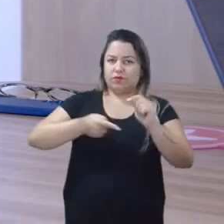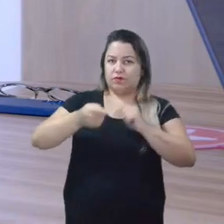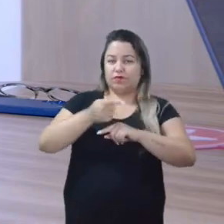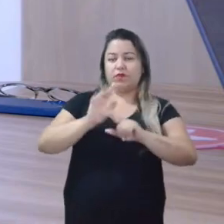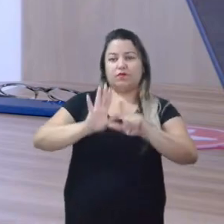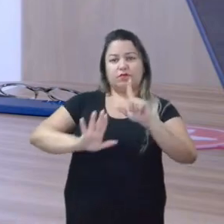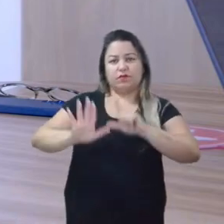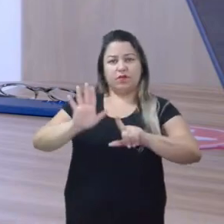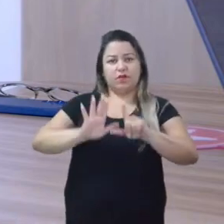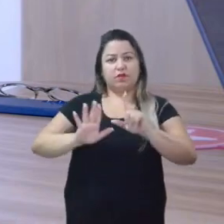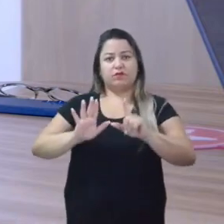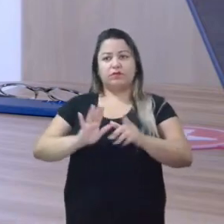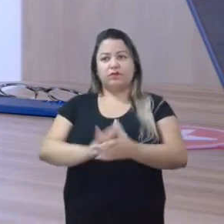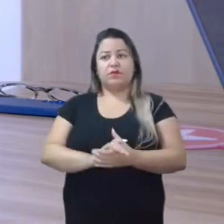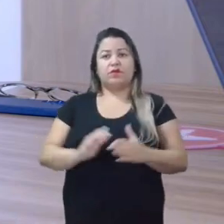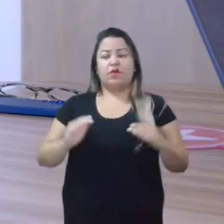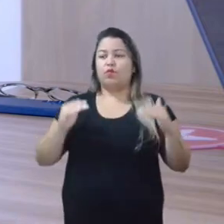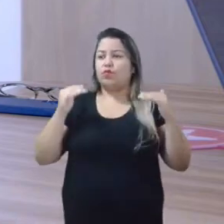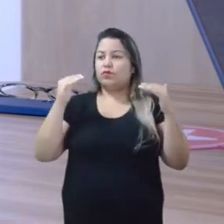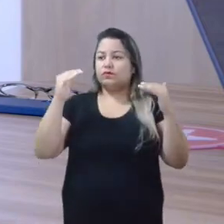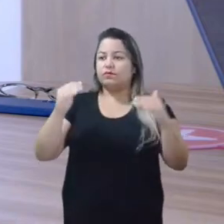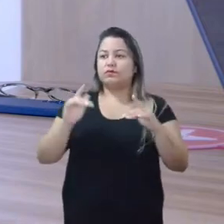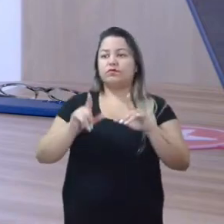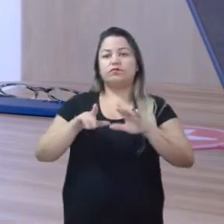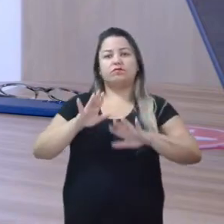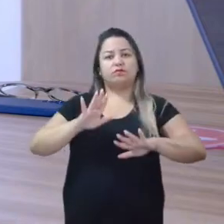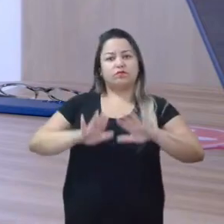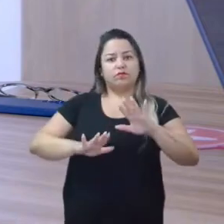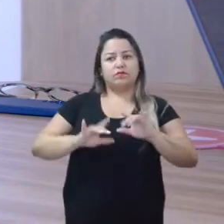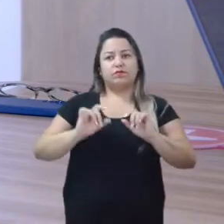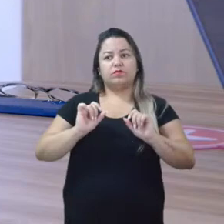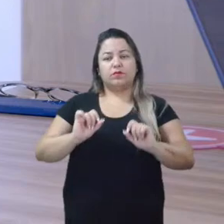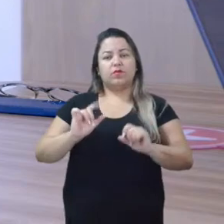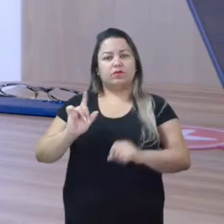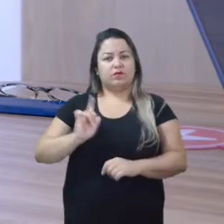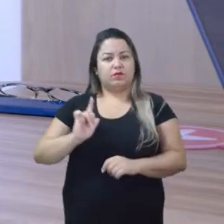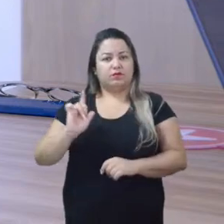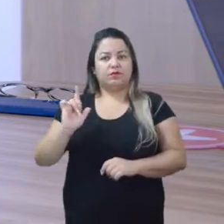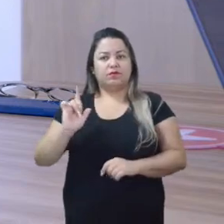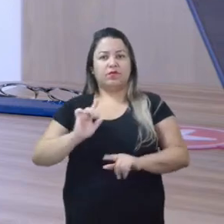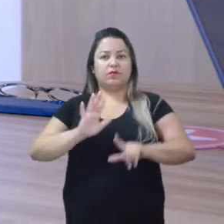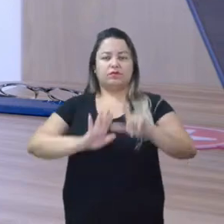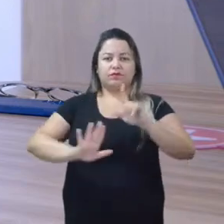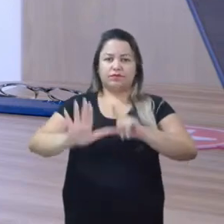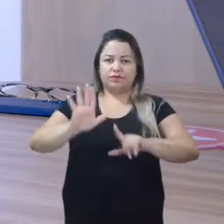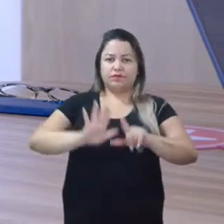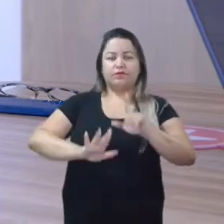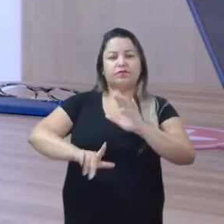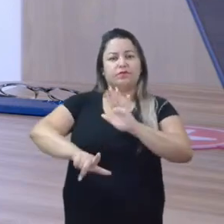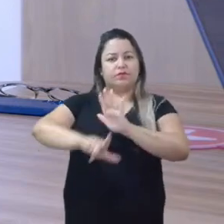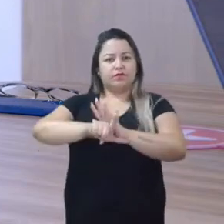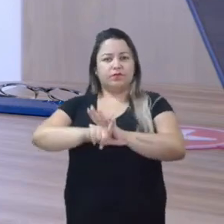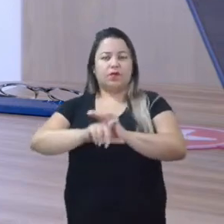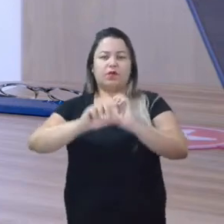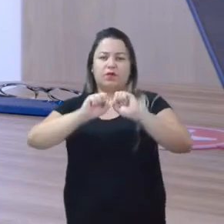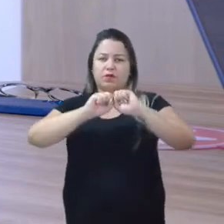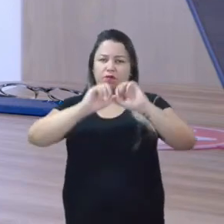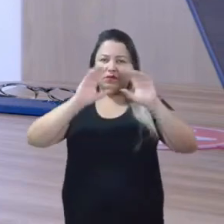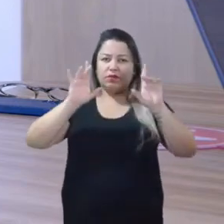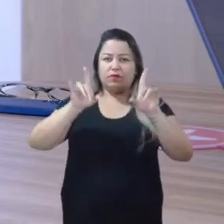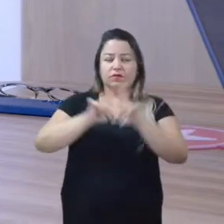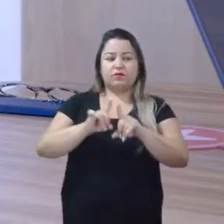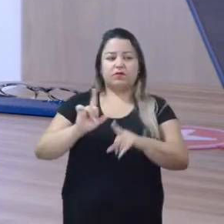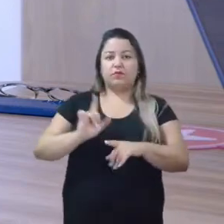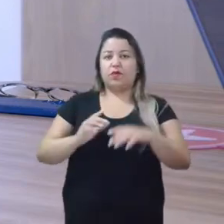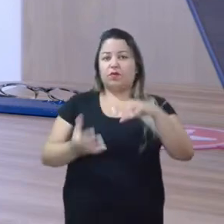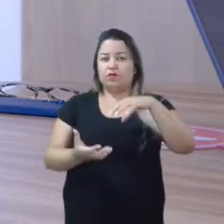grande, né, e que muitas vezes é oculto, né. Tem muita plataforma que atua de forma legítima e transparente perante o Congresso, perante